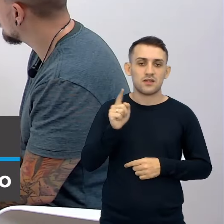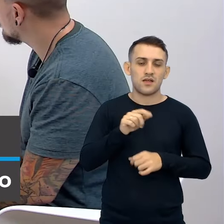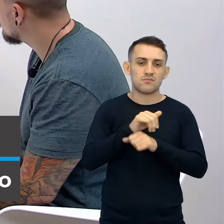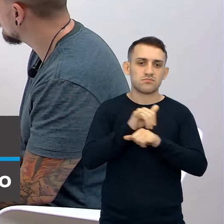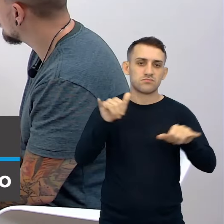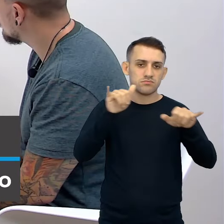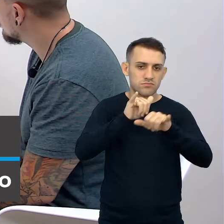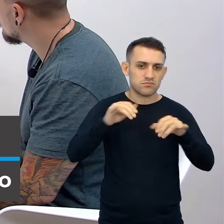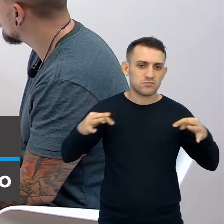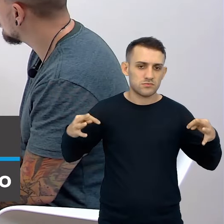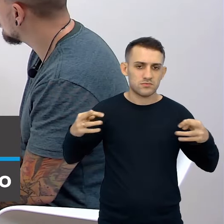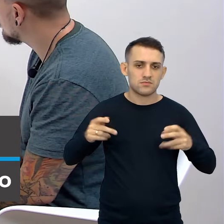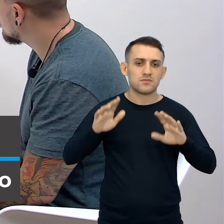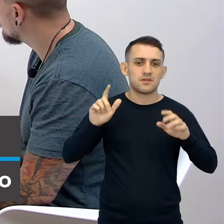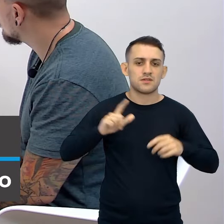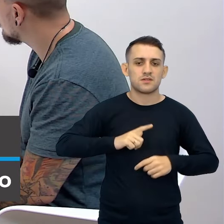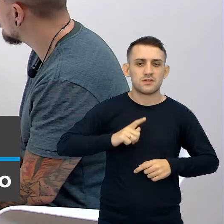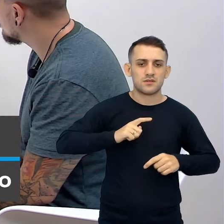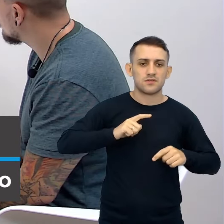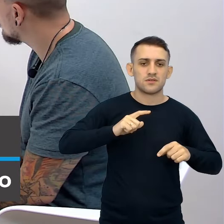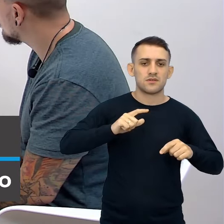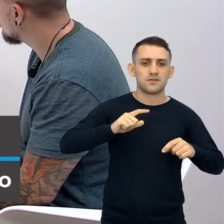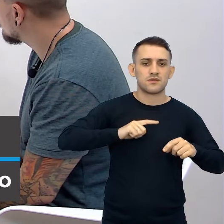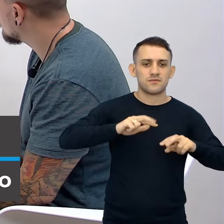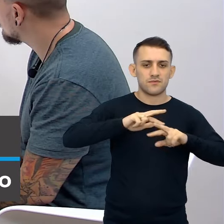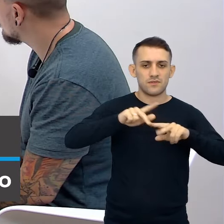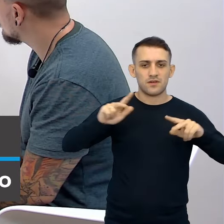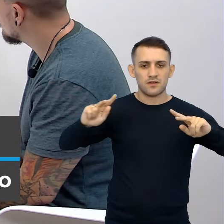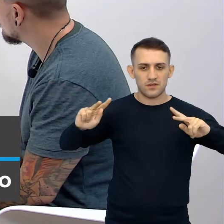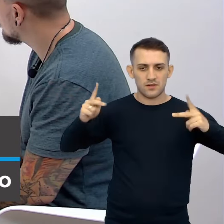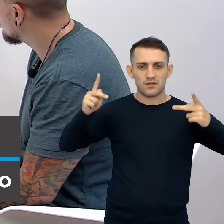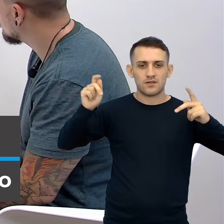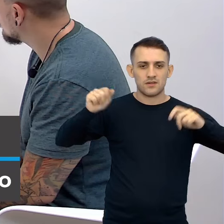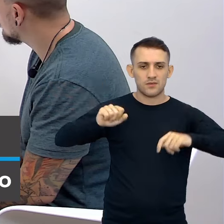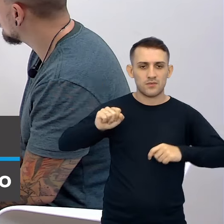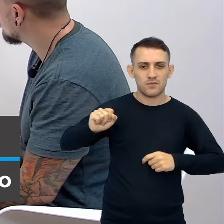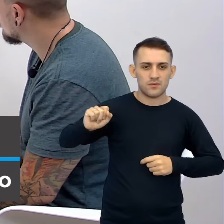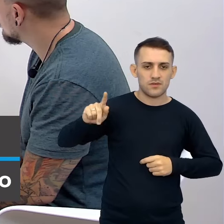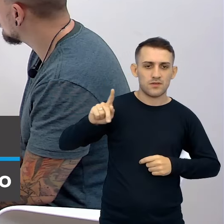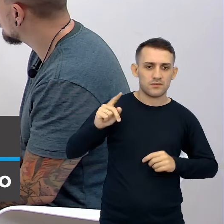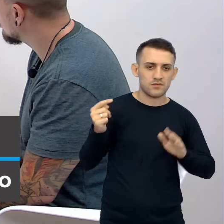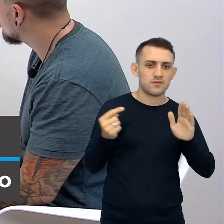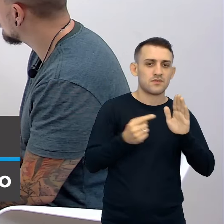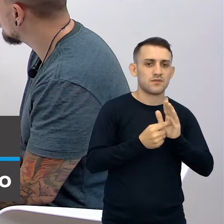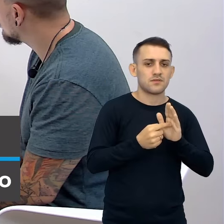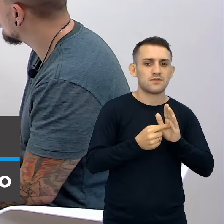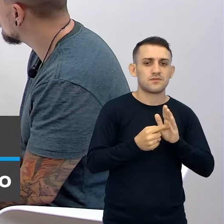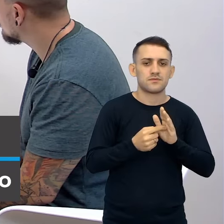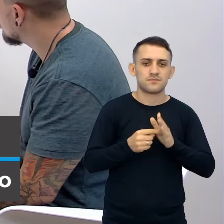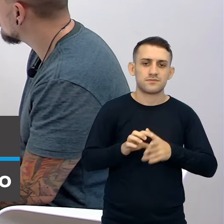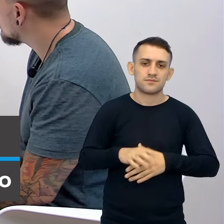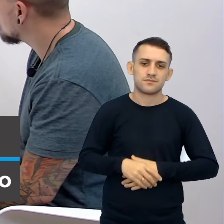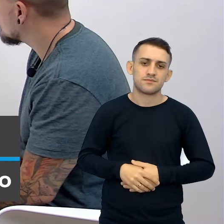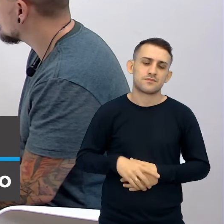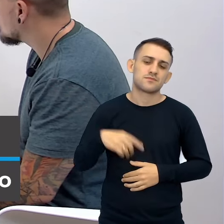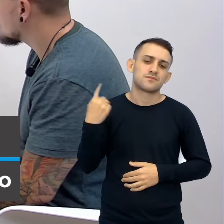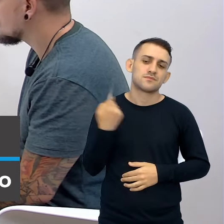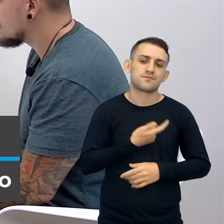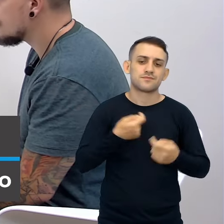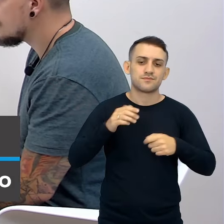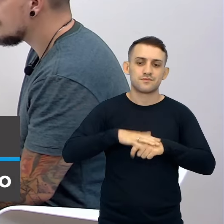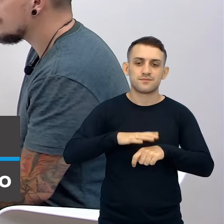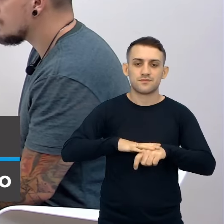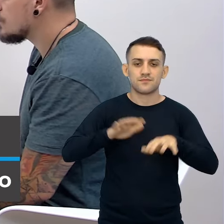tem escritórios mandando link para os aposentados clicarem, para poder rever. Então, veja só, é isso que a gente tem que fazer, sabe?